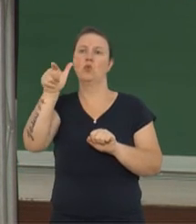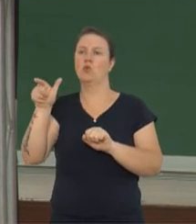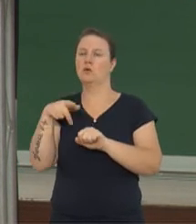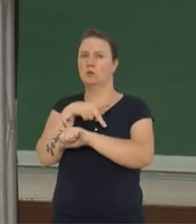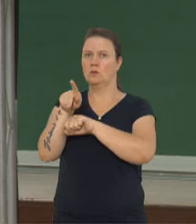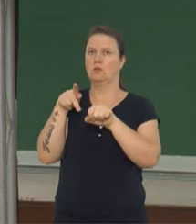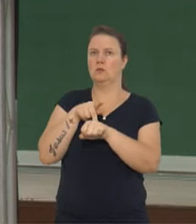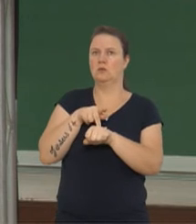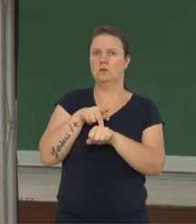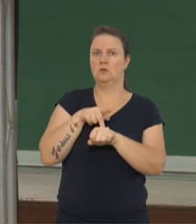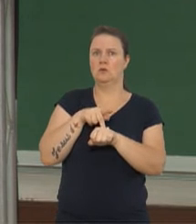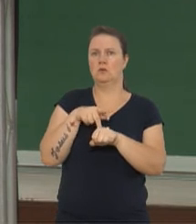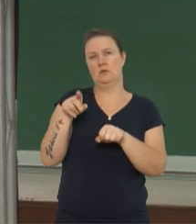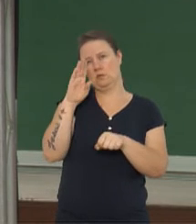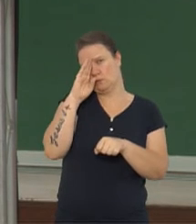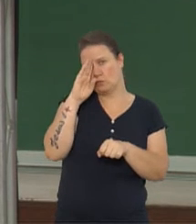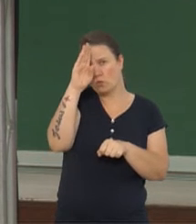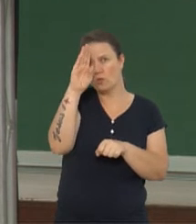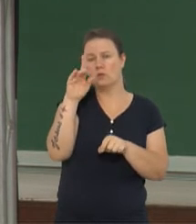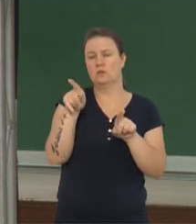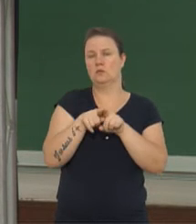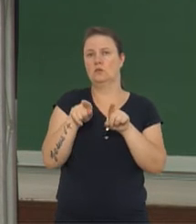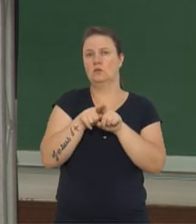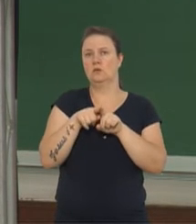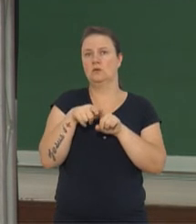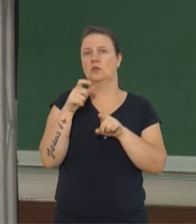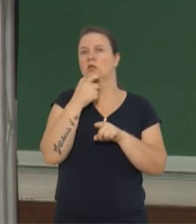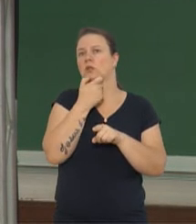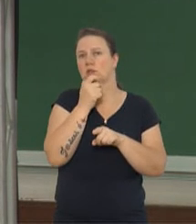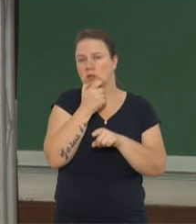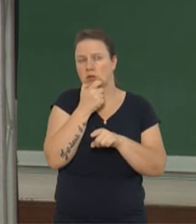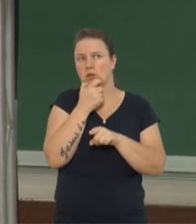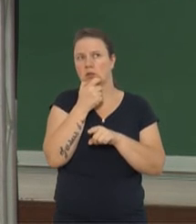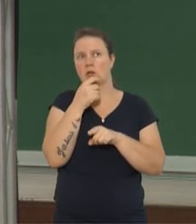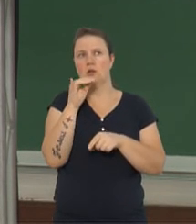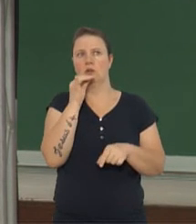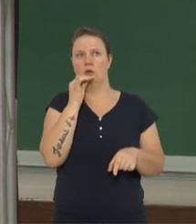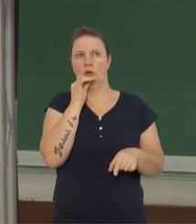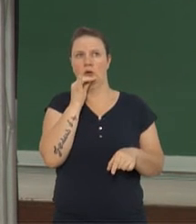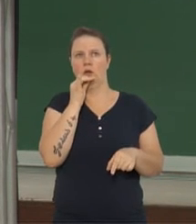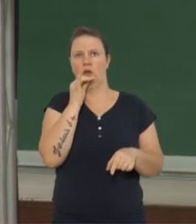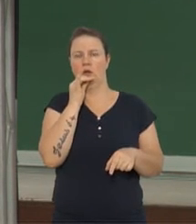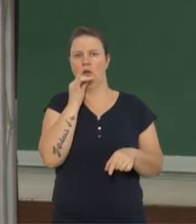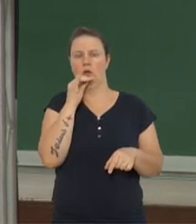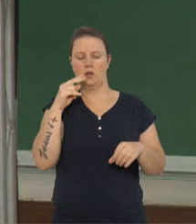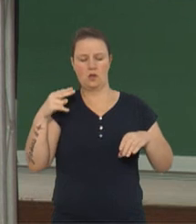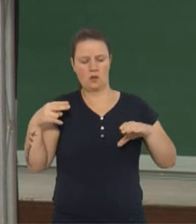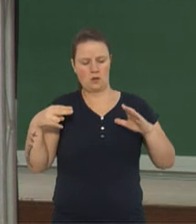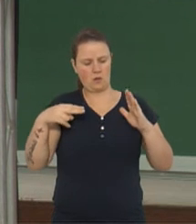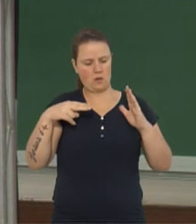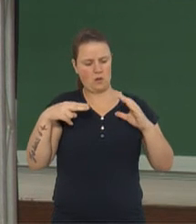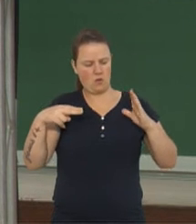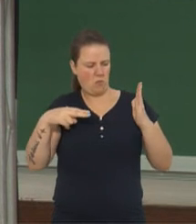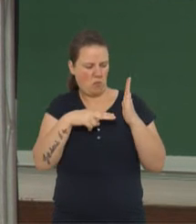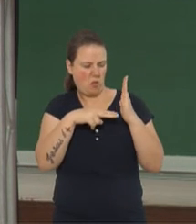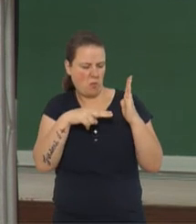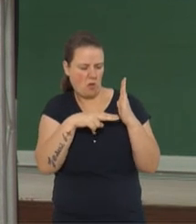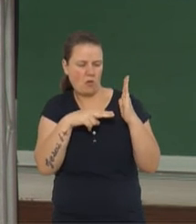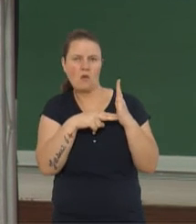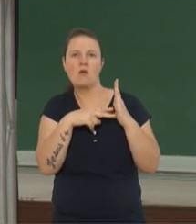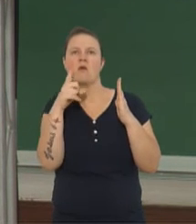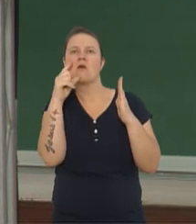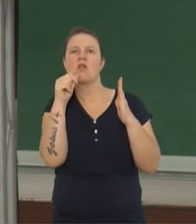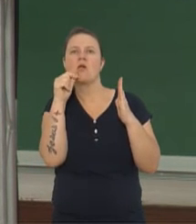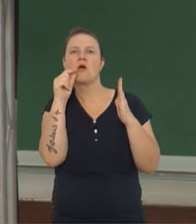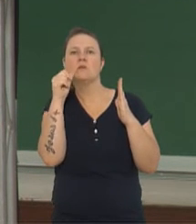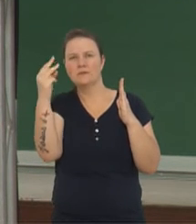especialmente essas de língua inglesa. Por exemplo, um chat, chatear, um pendrive, lápis de memória. Olha